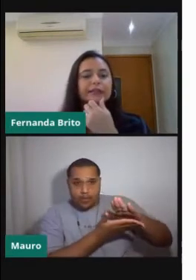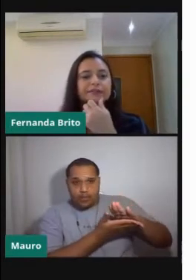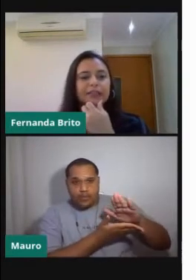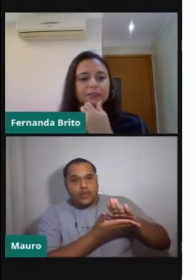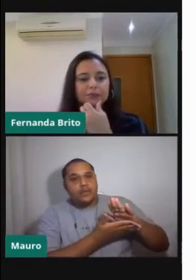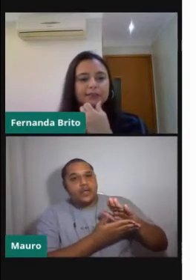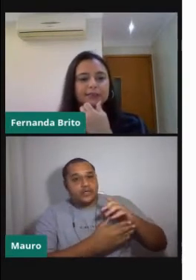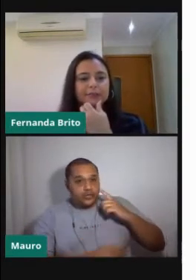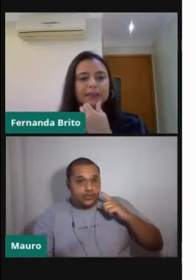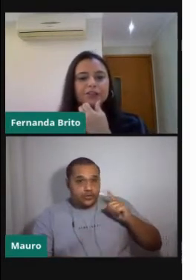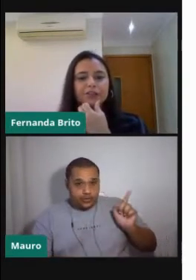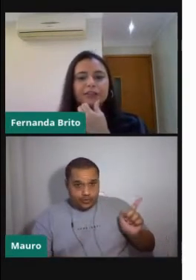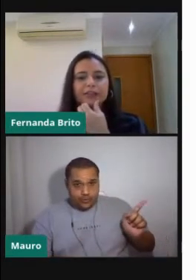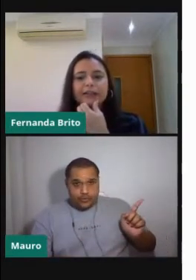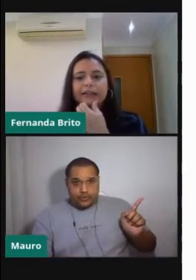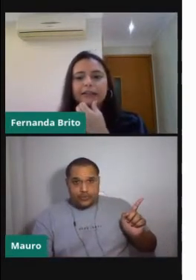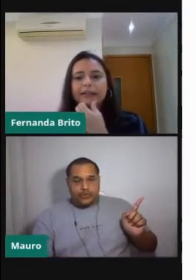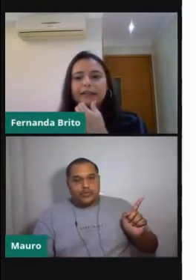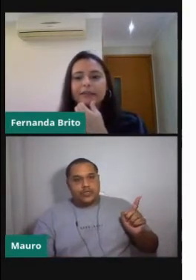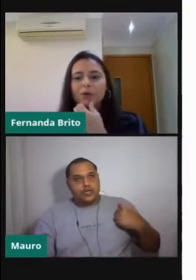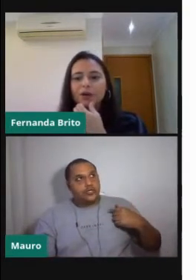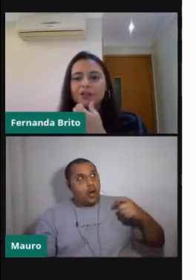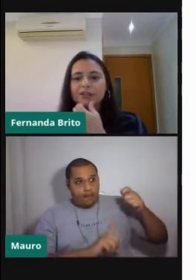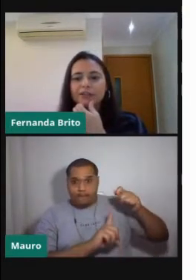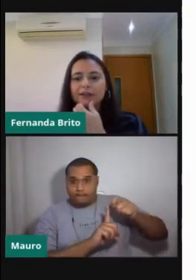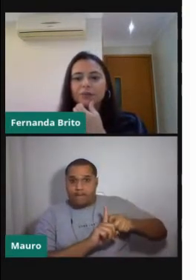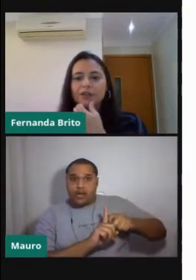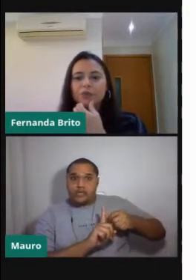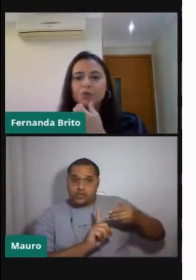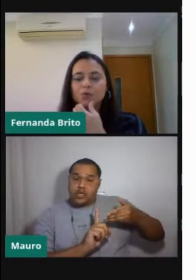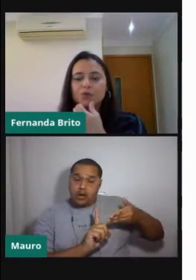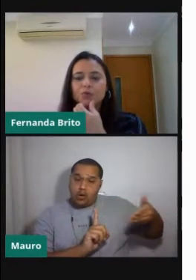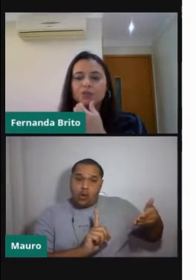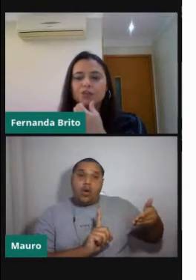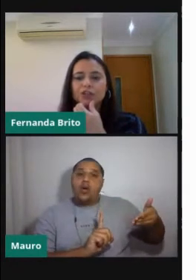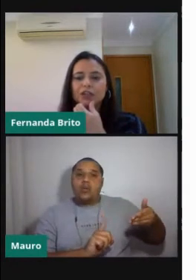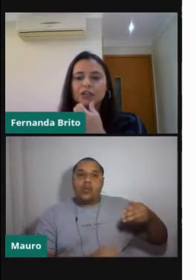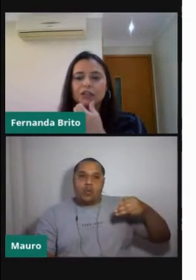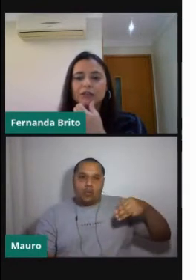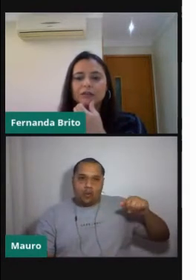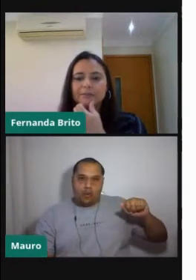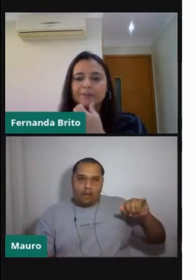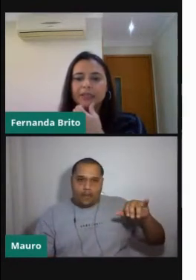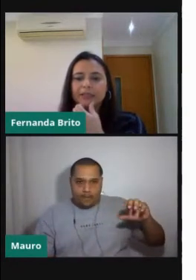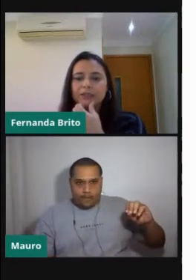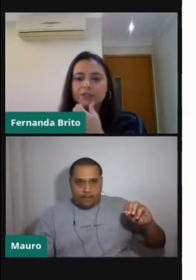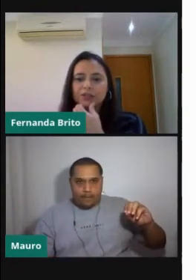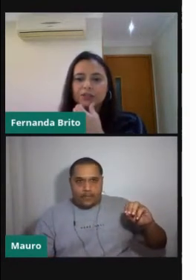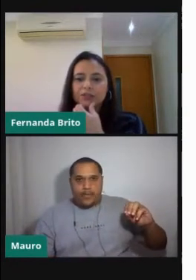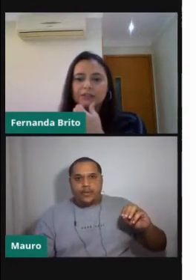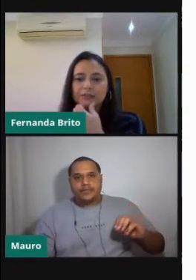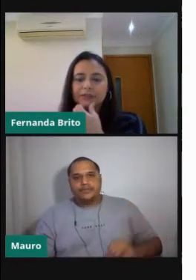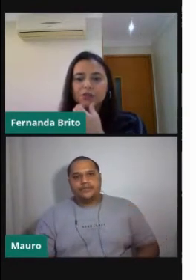Inspiration, né? Que saiu esse mês, né? E é que ele mostra, então, que o uso de